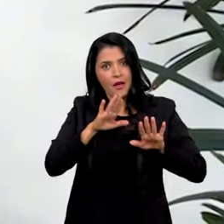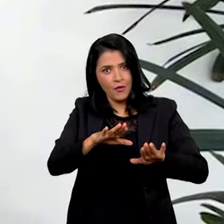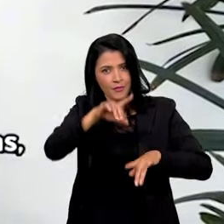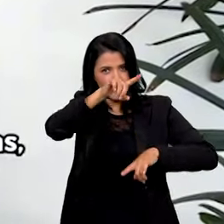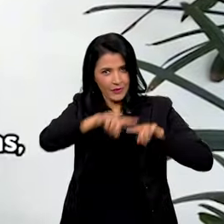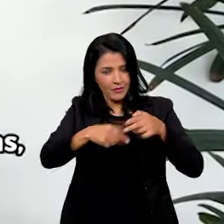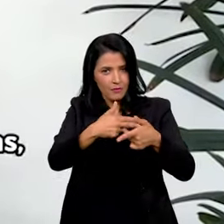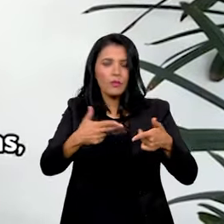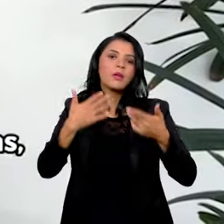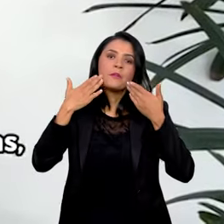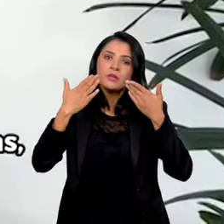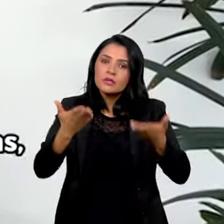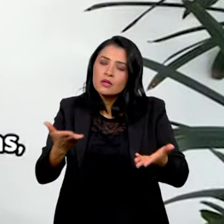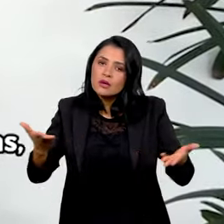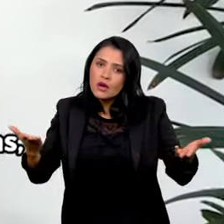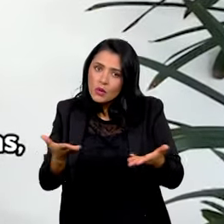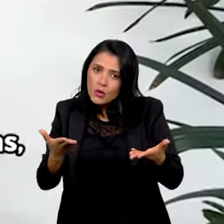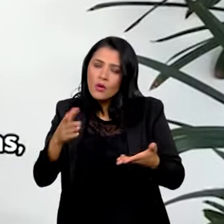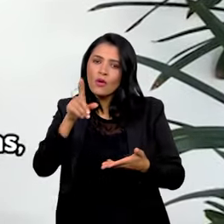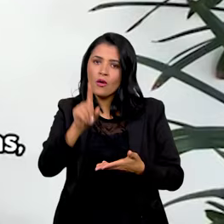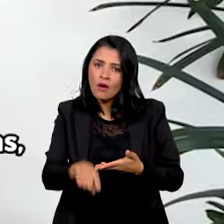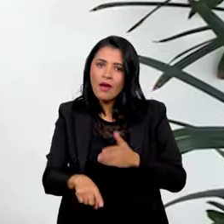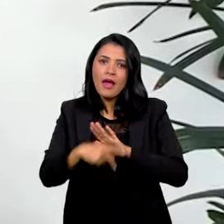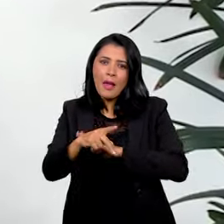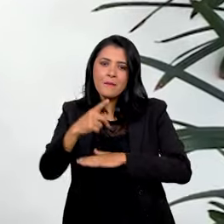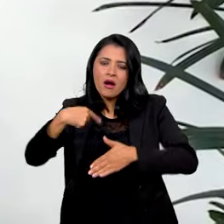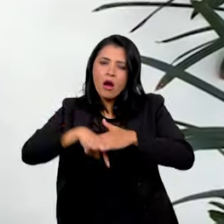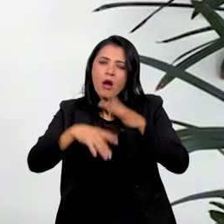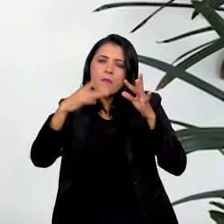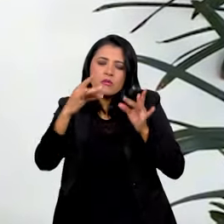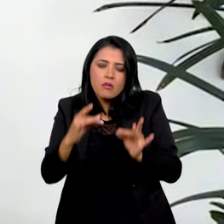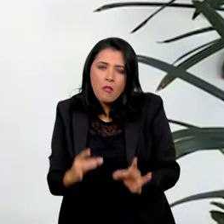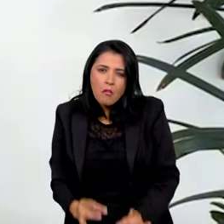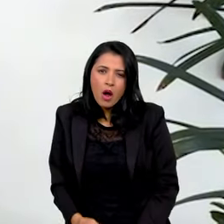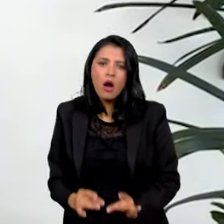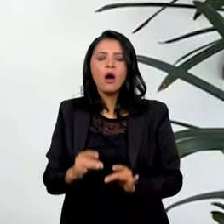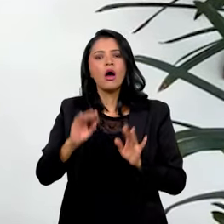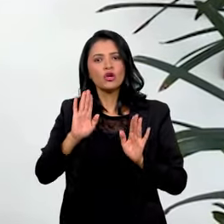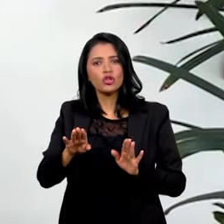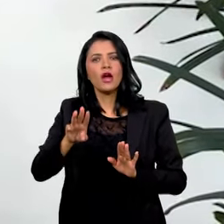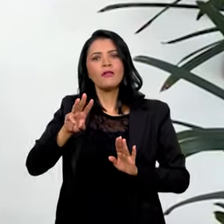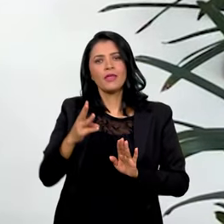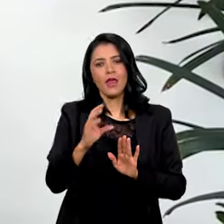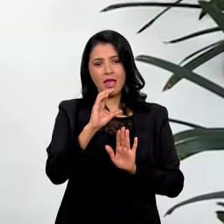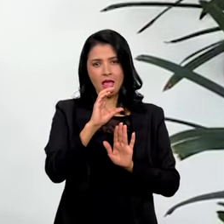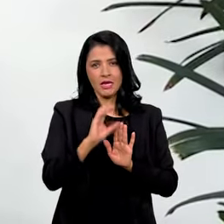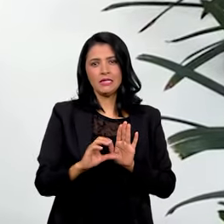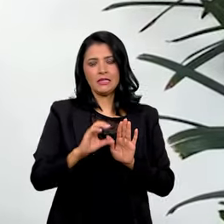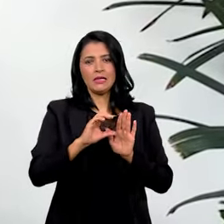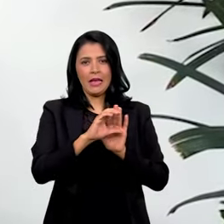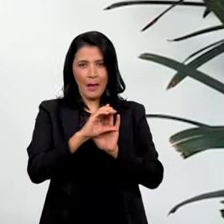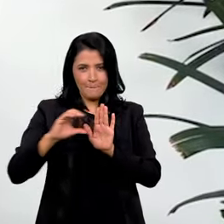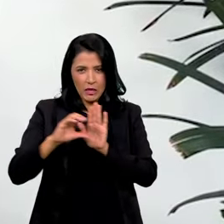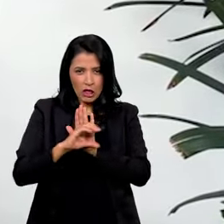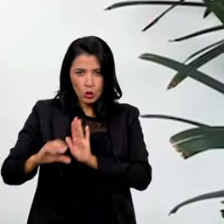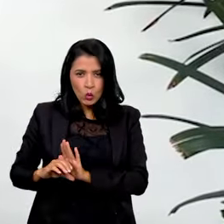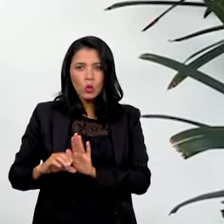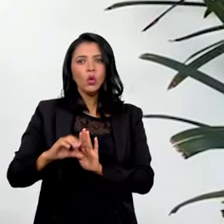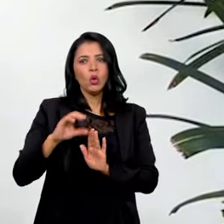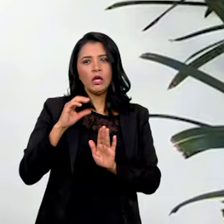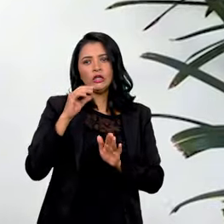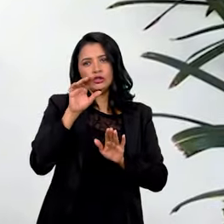assistencial o trabalho desenvolvido com as famílias atingidas o acolhimento emergencial as articulações intersetoriais